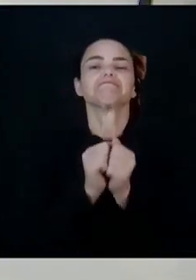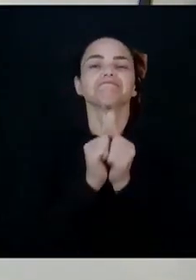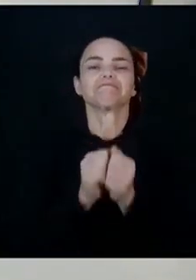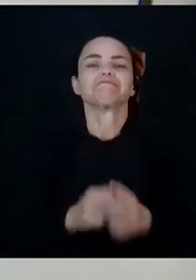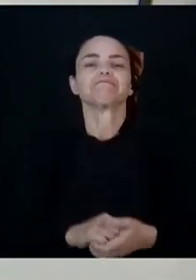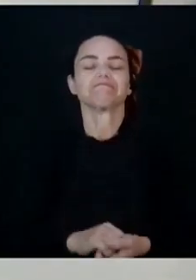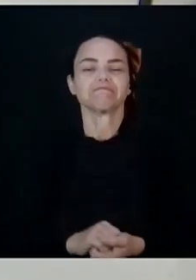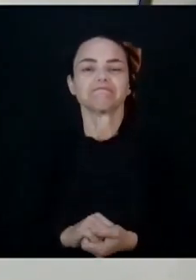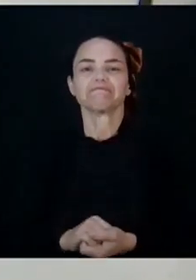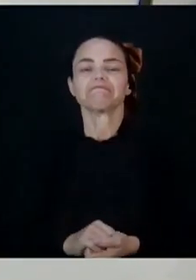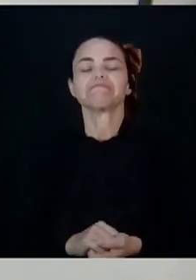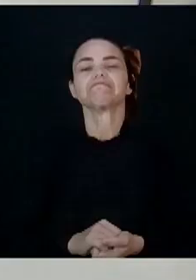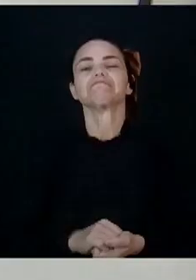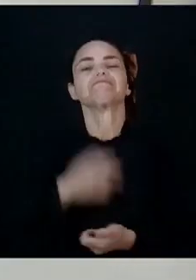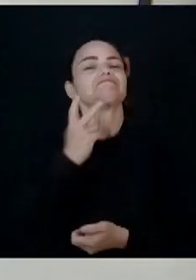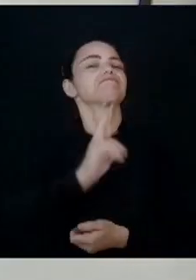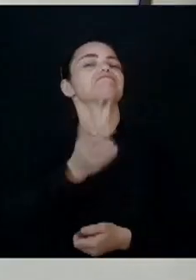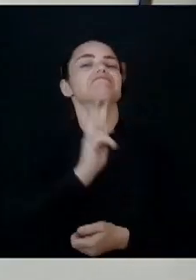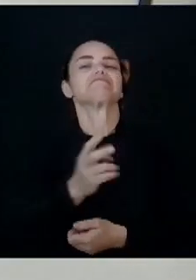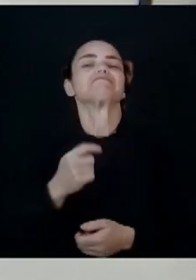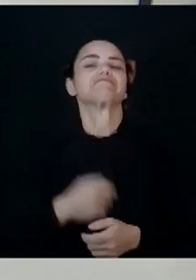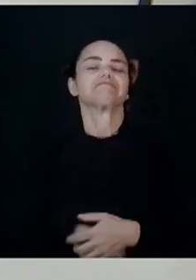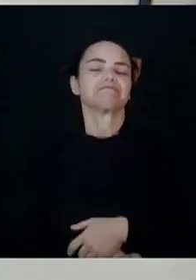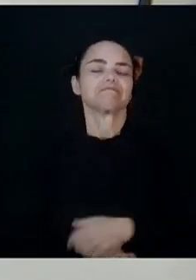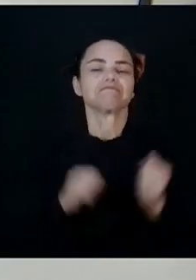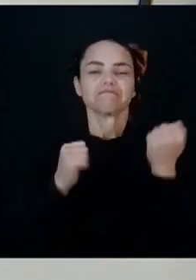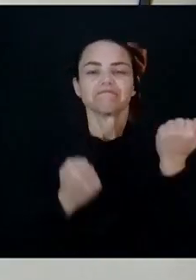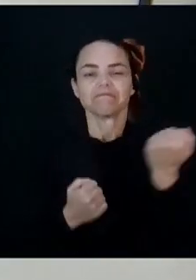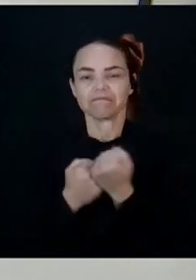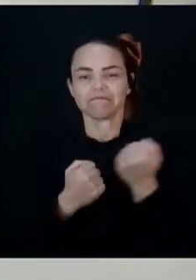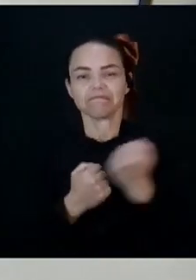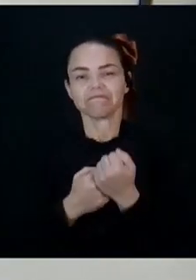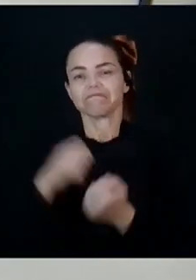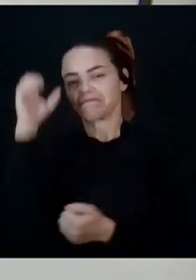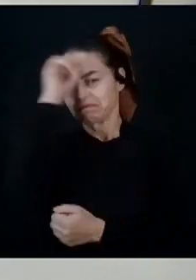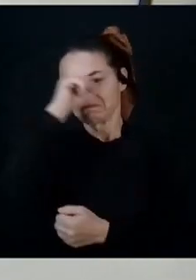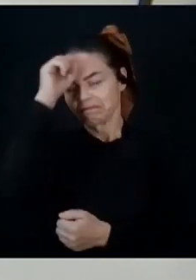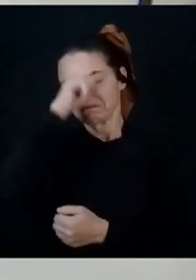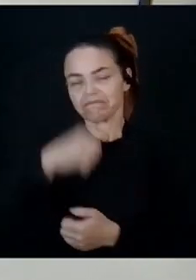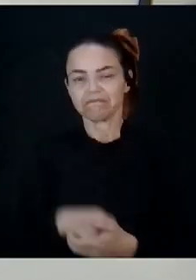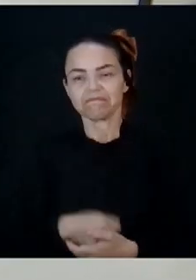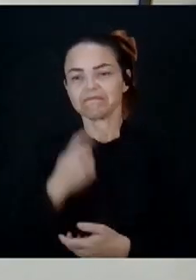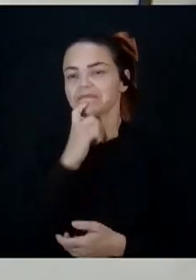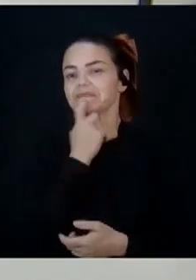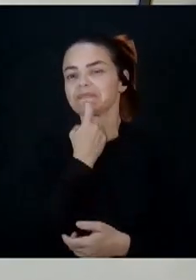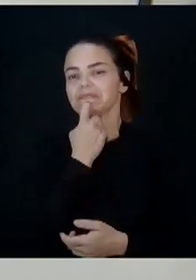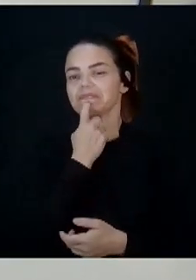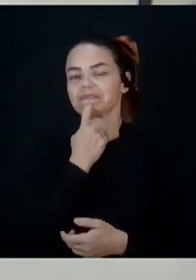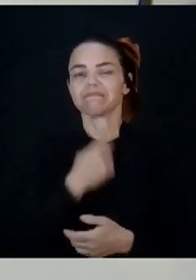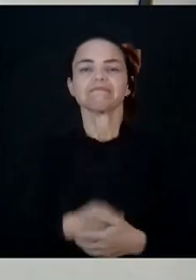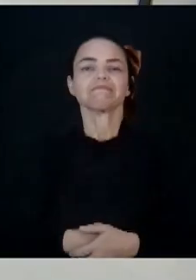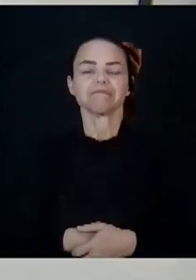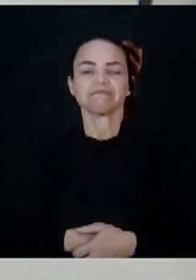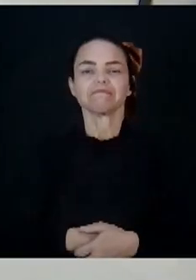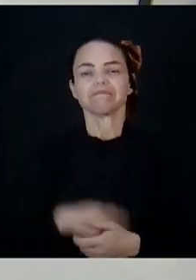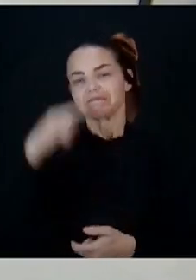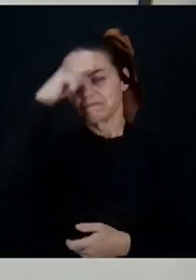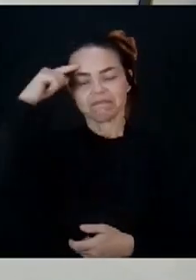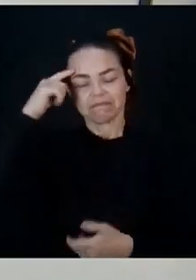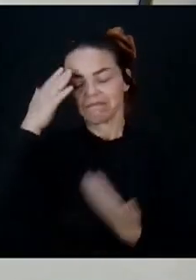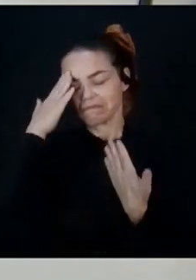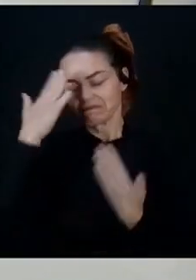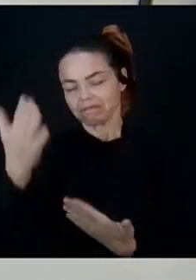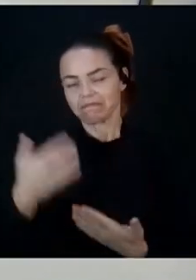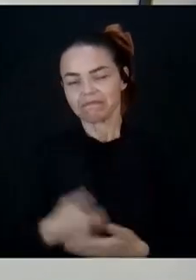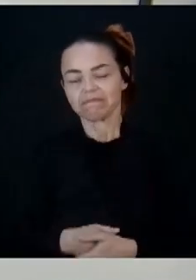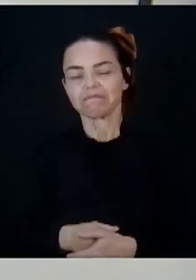que estão sempre encontrando comigo, e com eles eu aprendo um pouco mais de Campinas. Otto, em meu nome, em nome